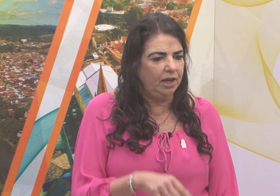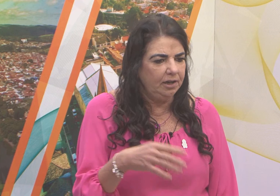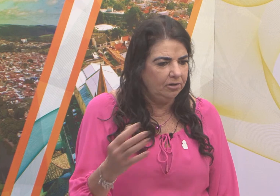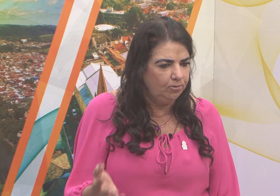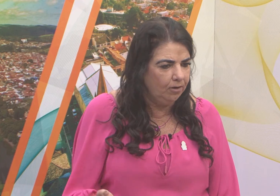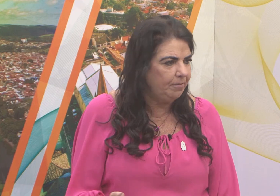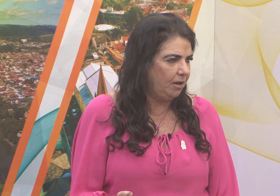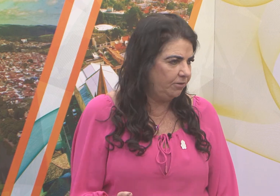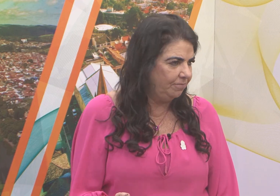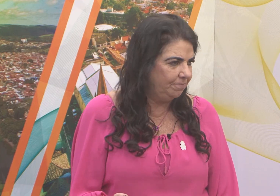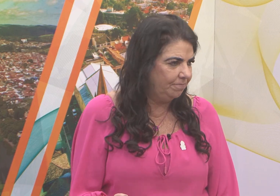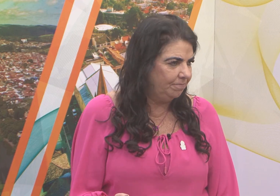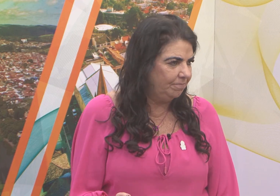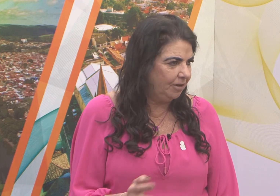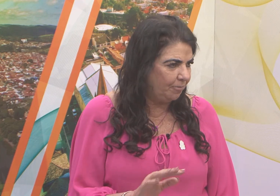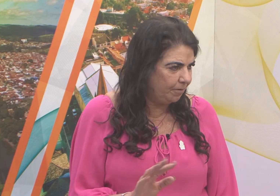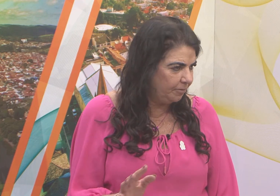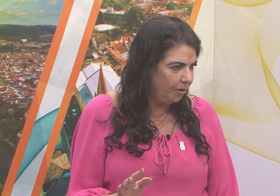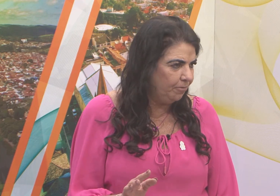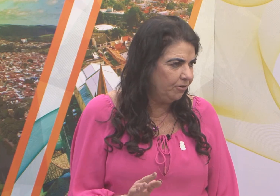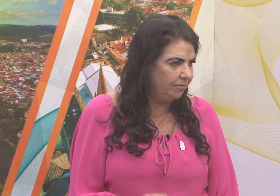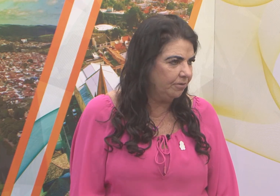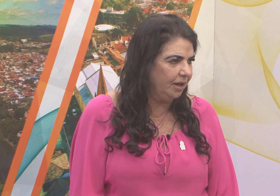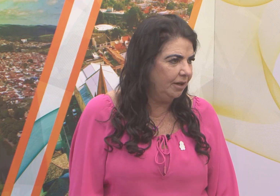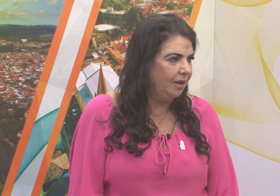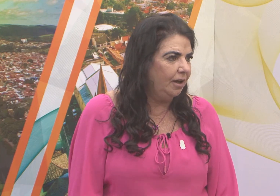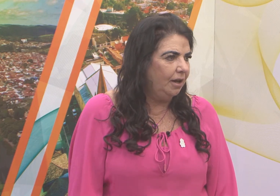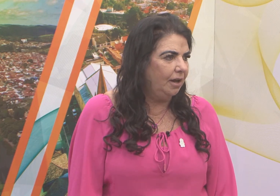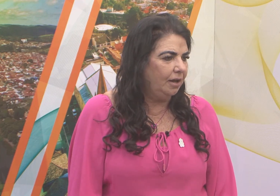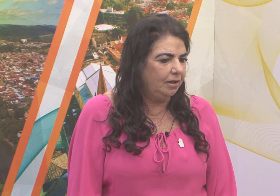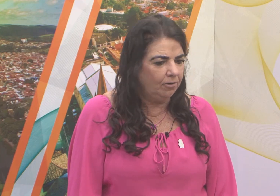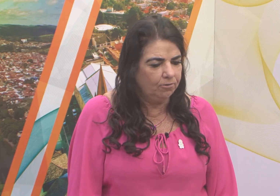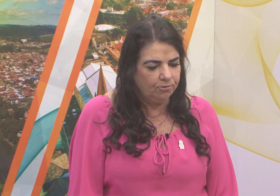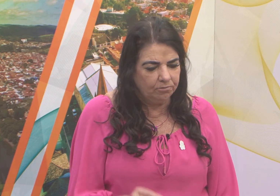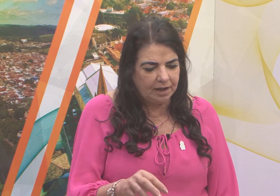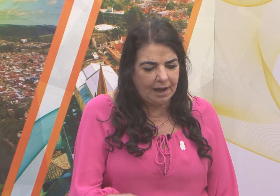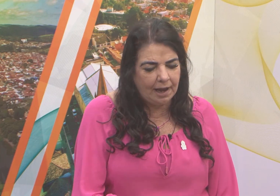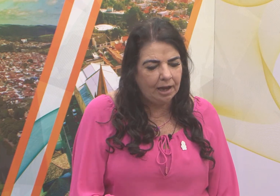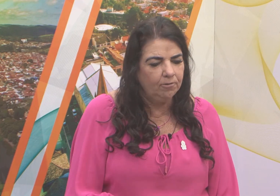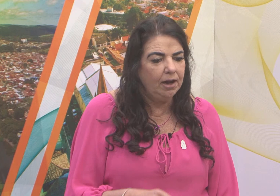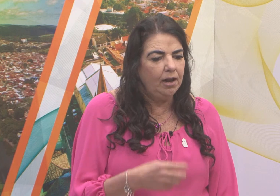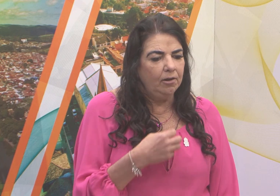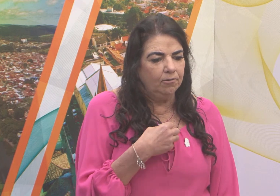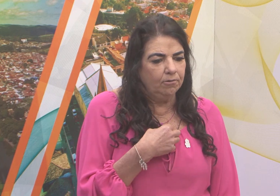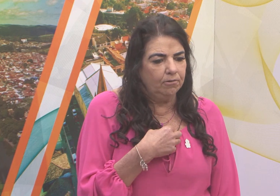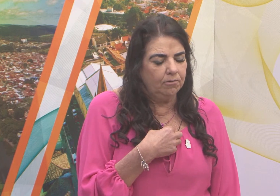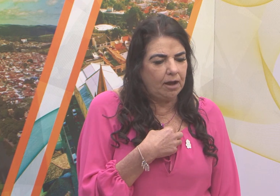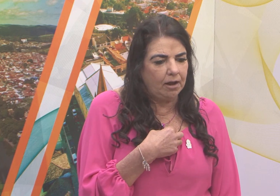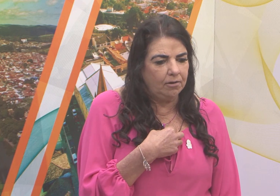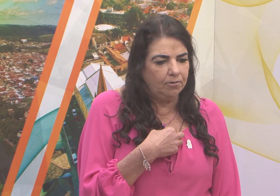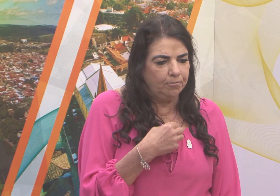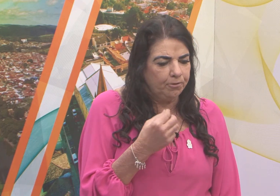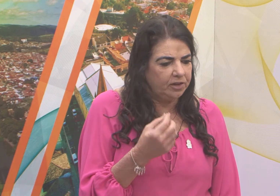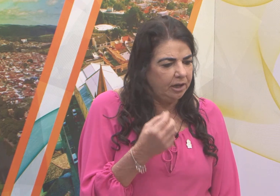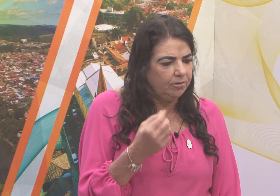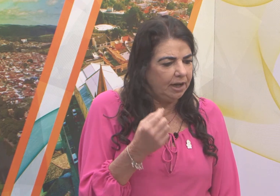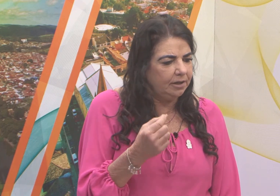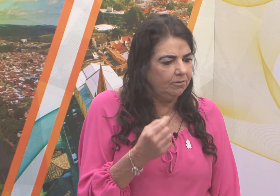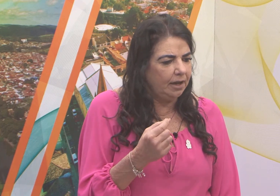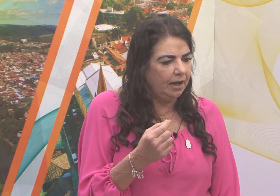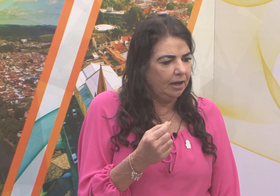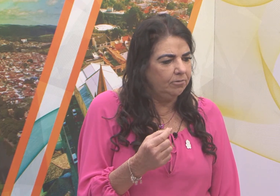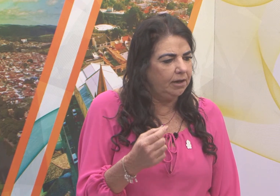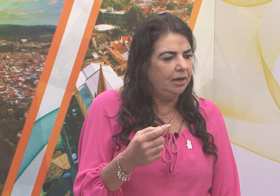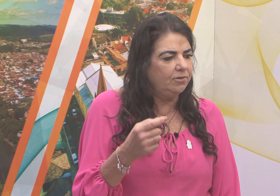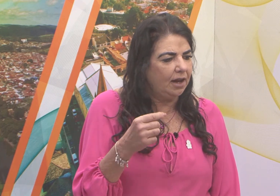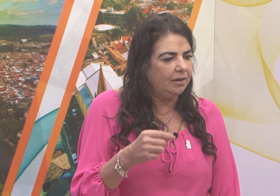lógico, higiene do ambiente. É o principal motivo, né? Não juntar água. O mosquito, ele é